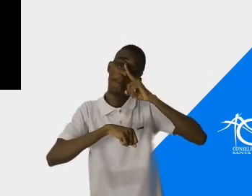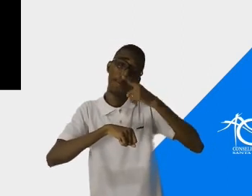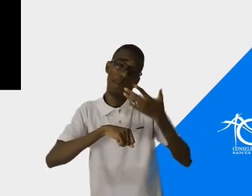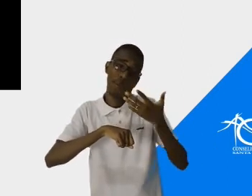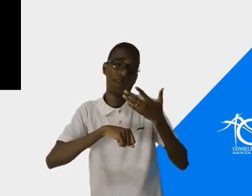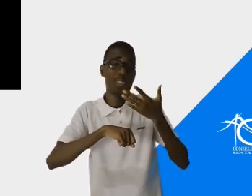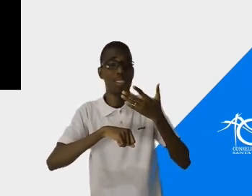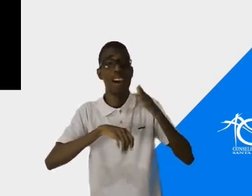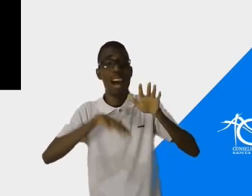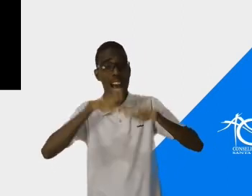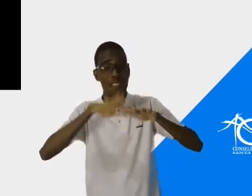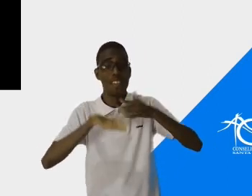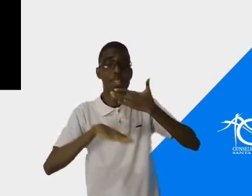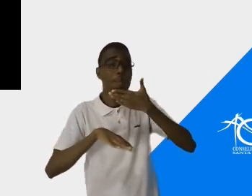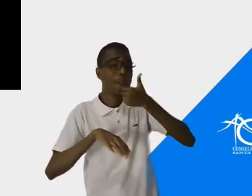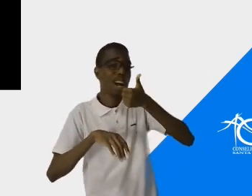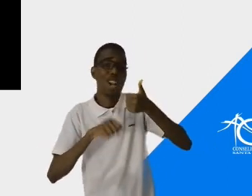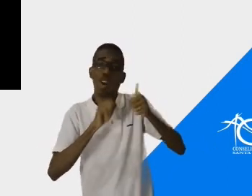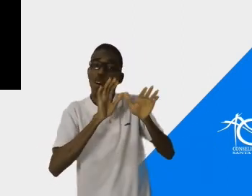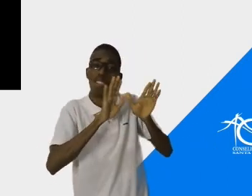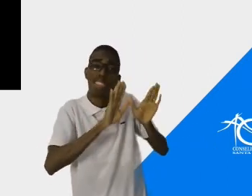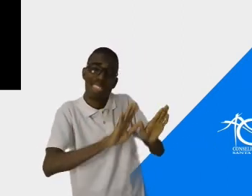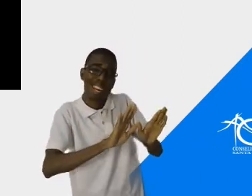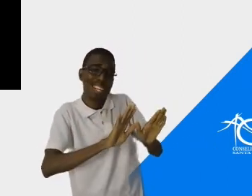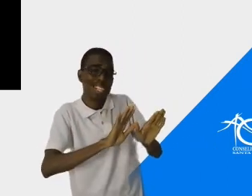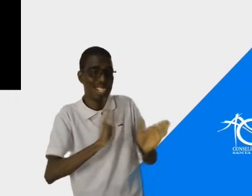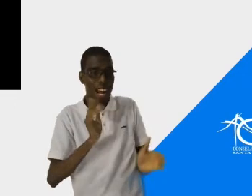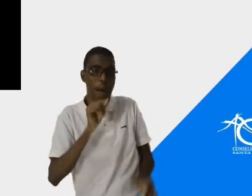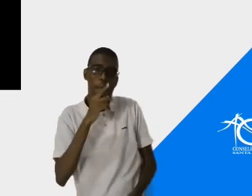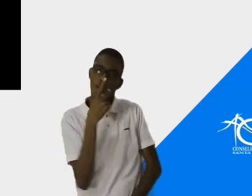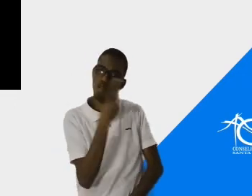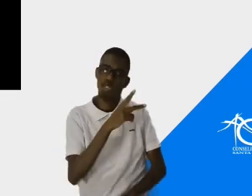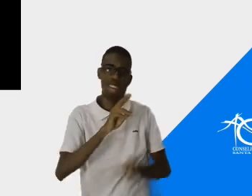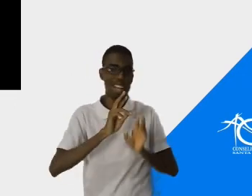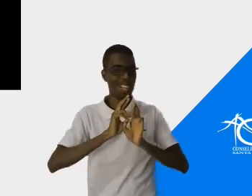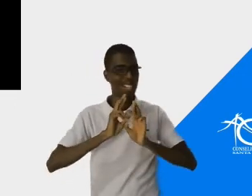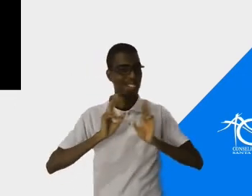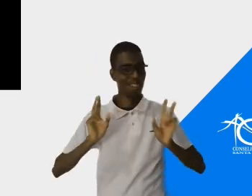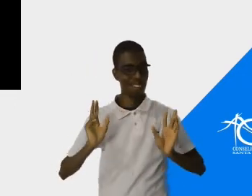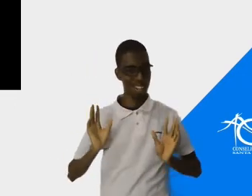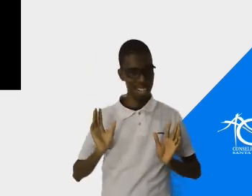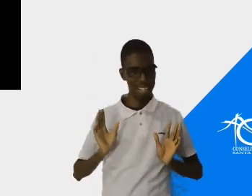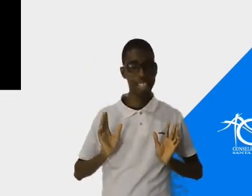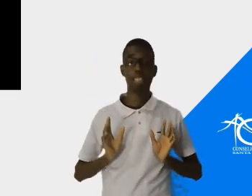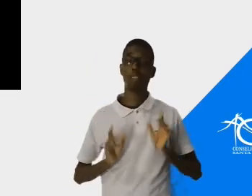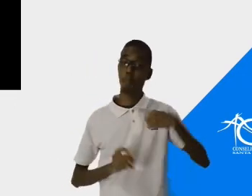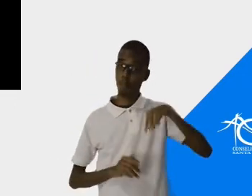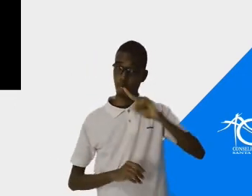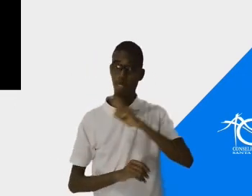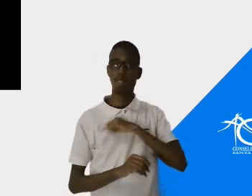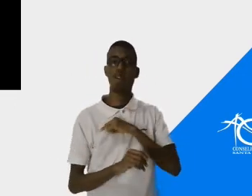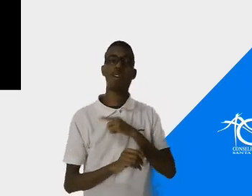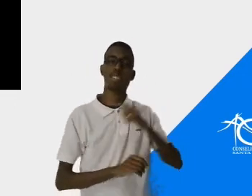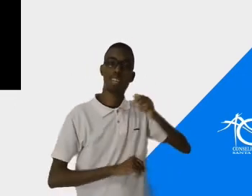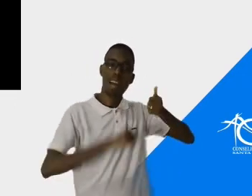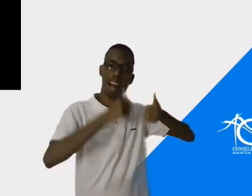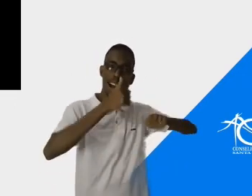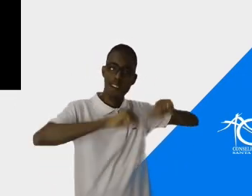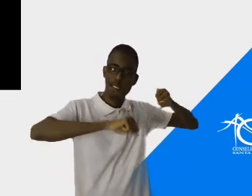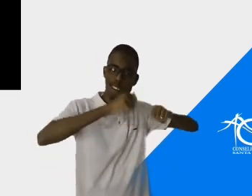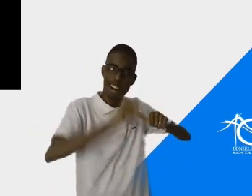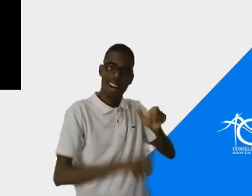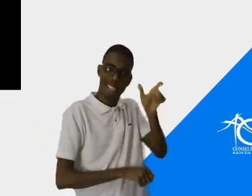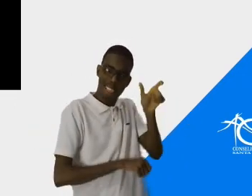não é o caso dessa moça, né? Então, enfim, nós avaliamos essa moça. Ela tinha